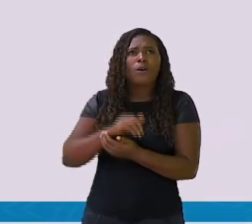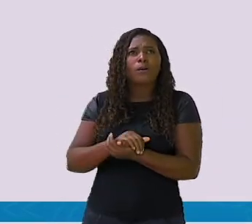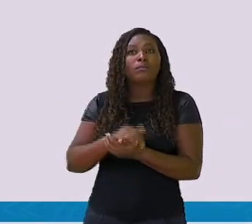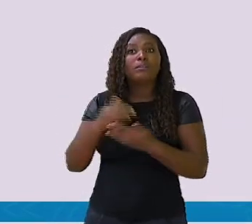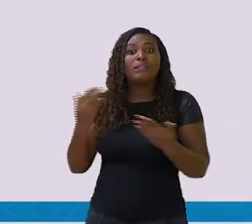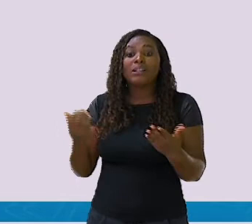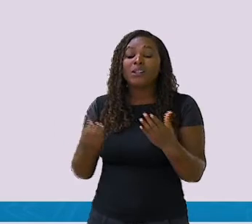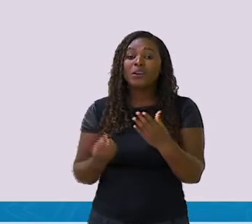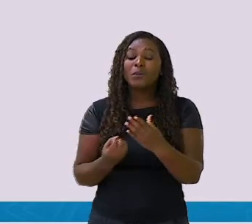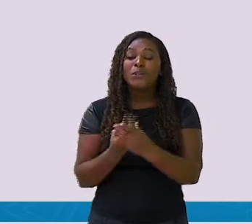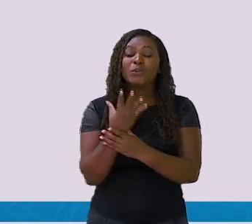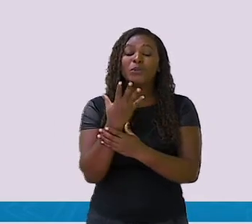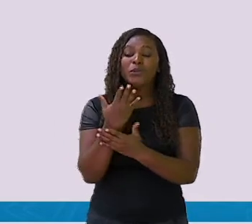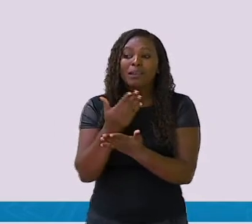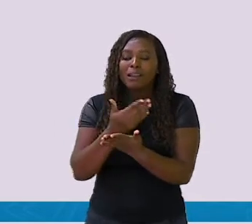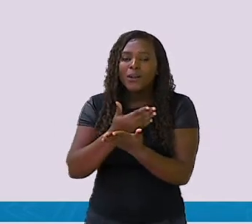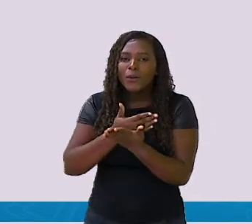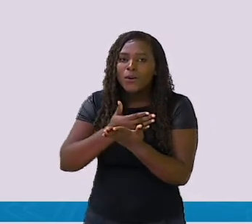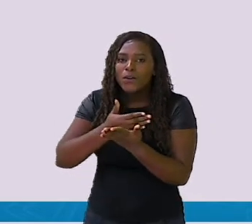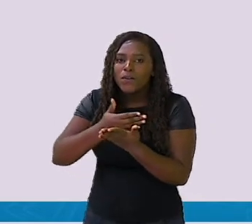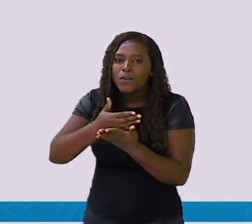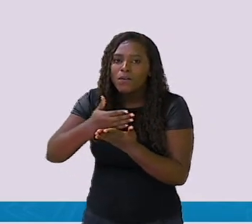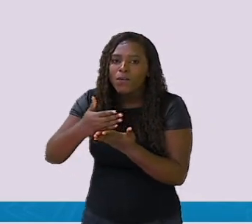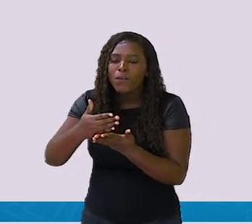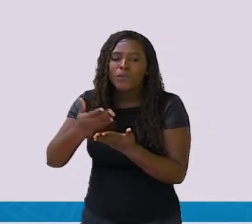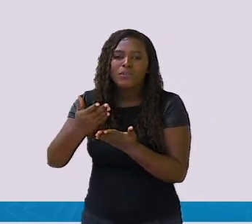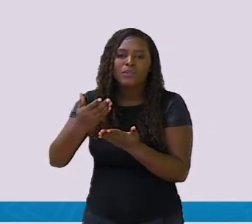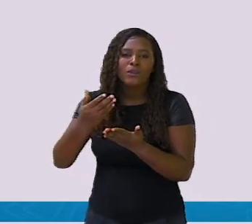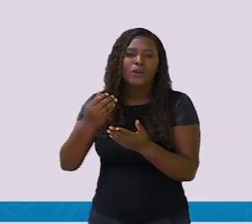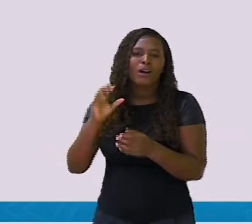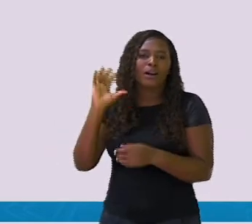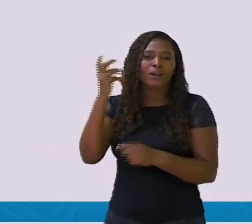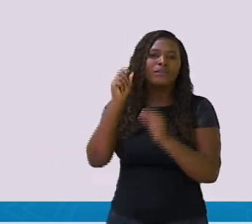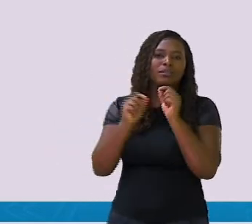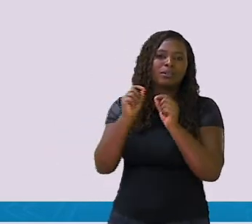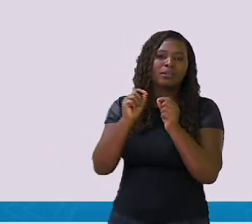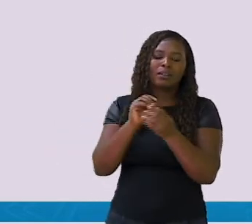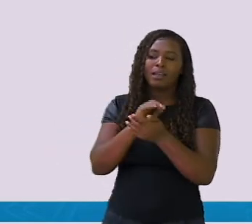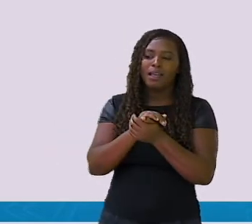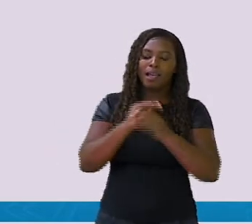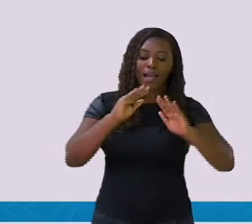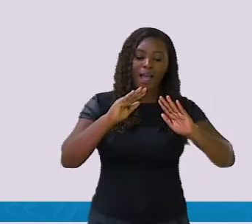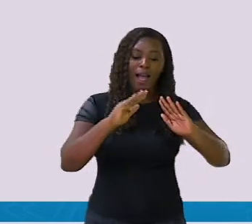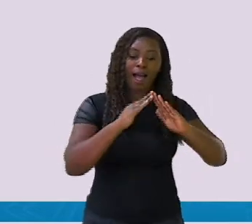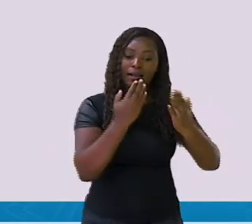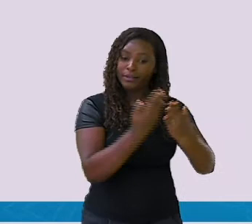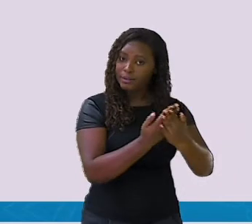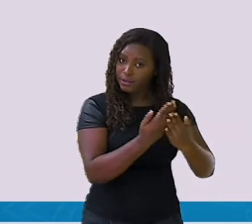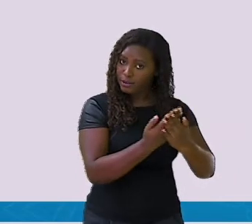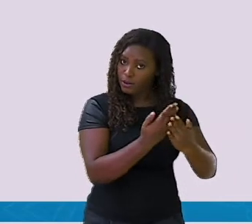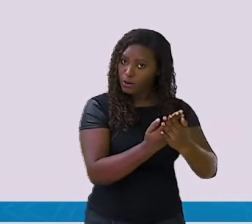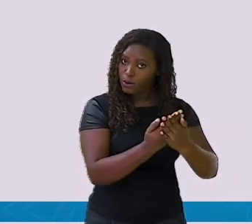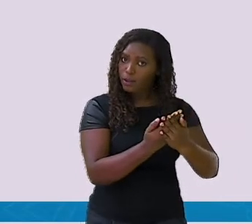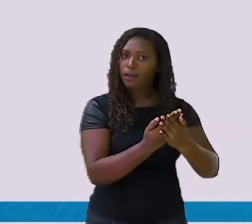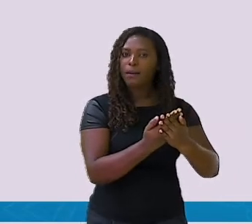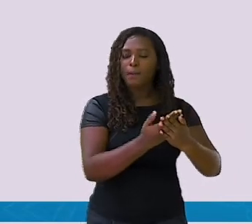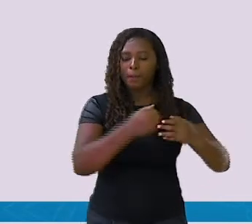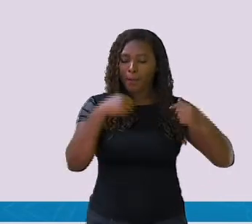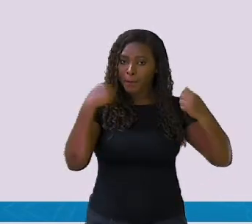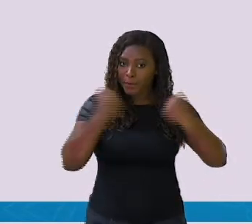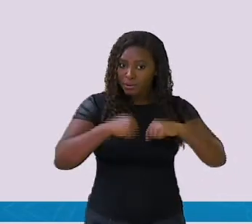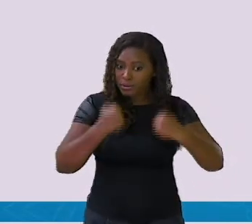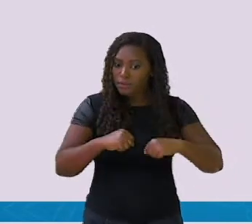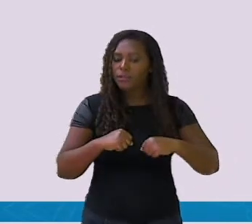a funcionar o que as escolas, né, elas deveriam funcionar e a qual público eles se dirigiam. Então,